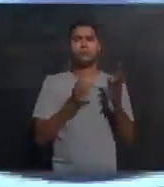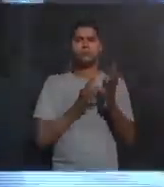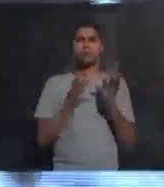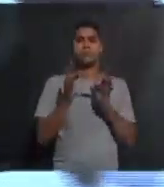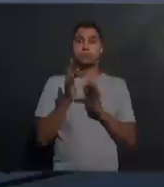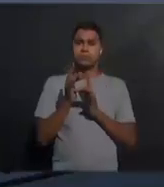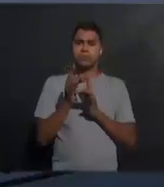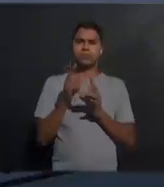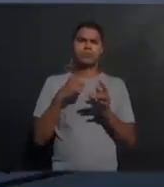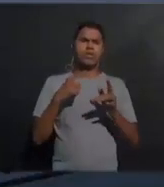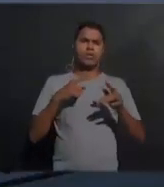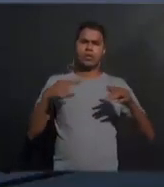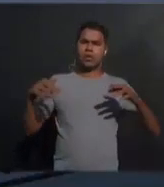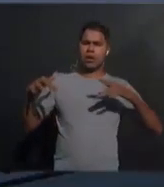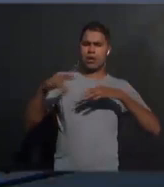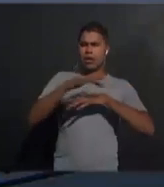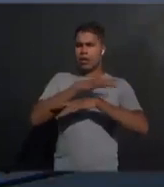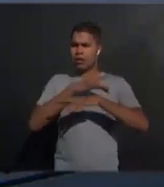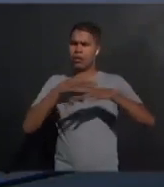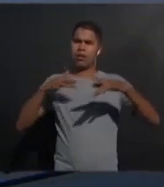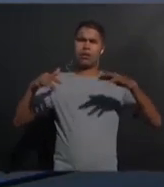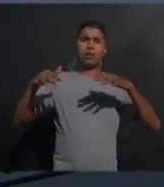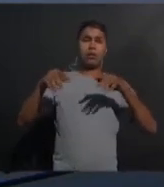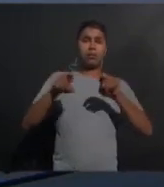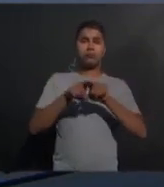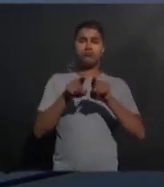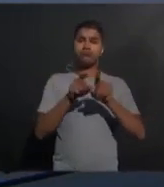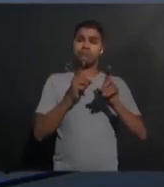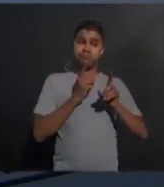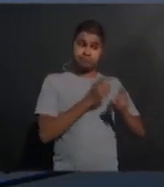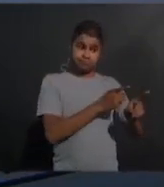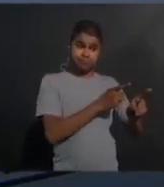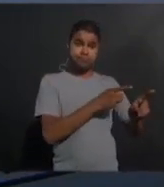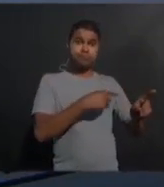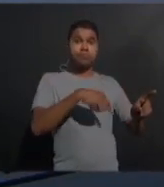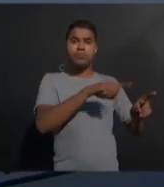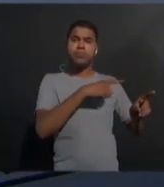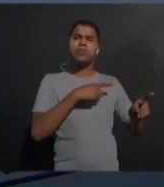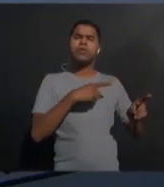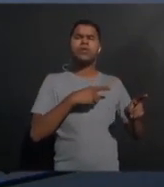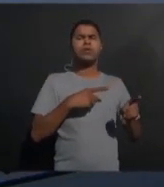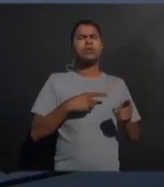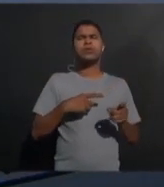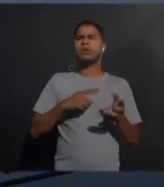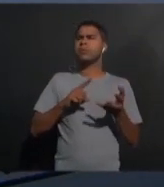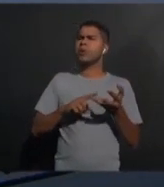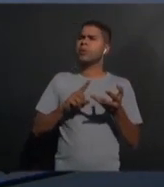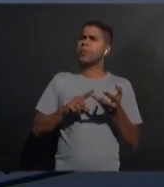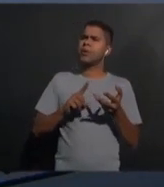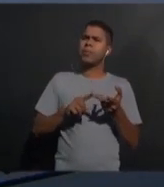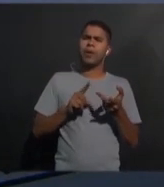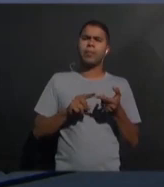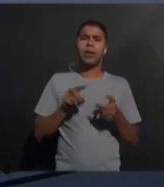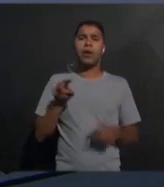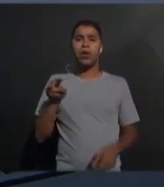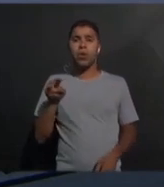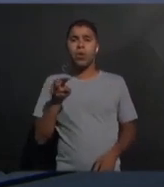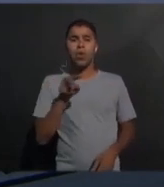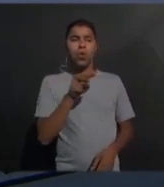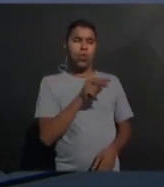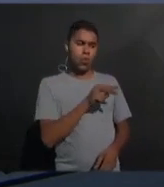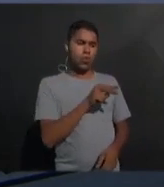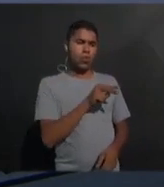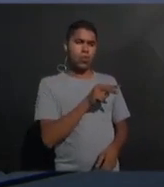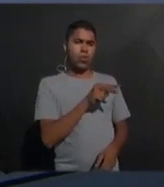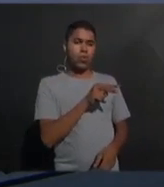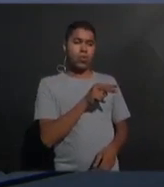diante da multidão e dos seus discípulos certamente ele tinha tanta coisa pra ele poder olhar mas ele olhou